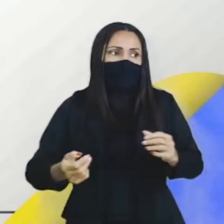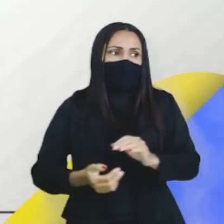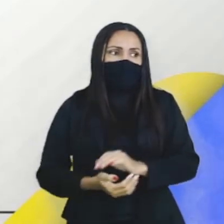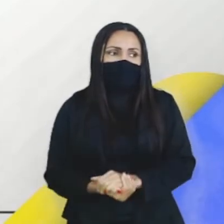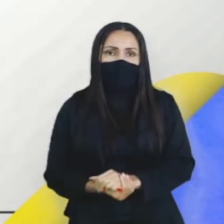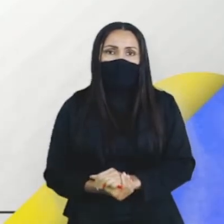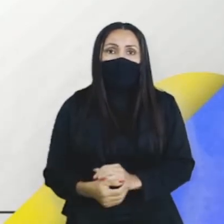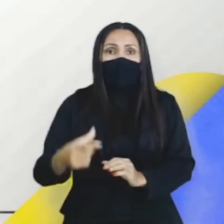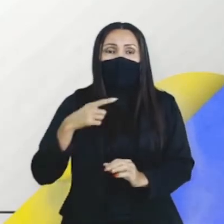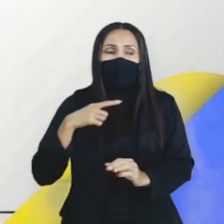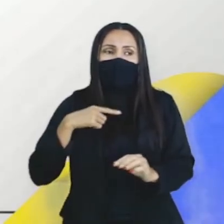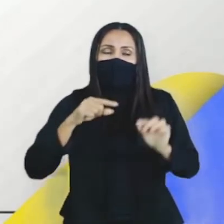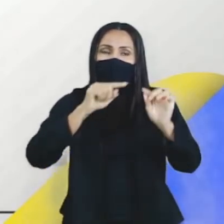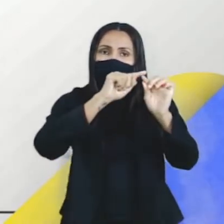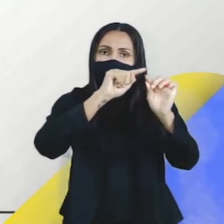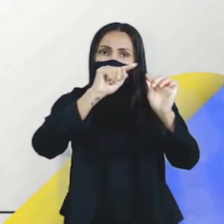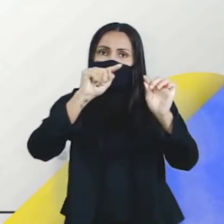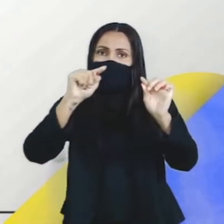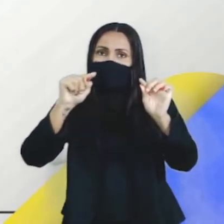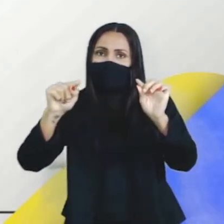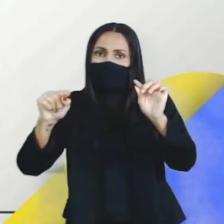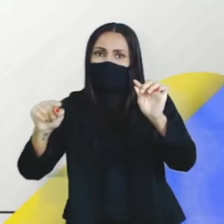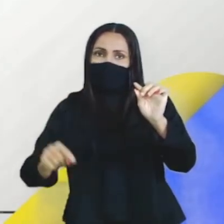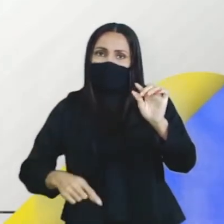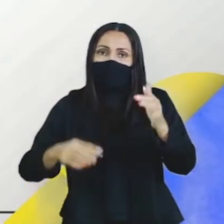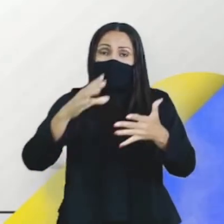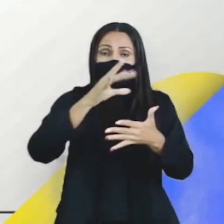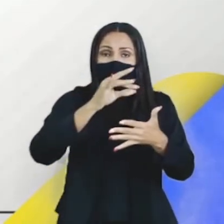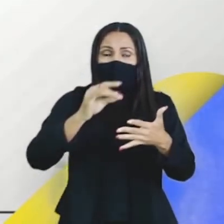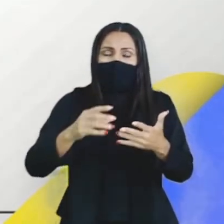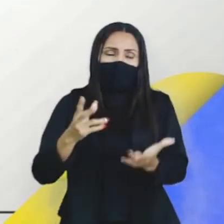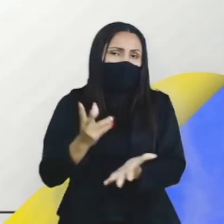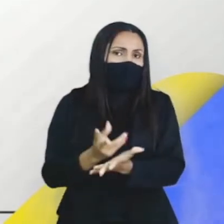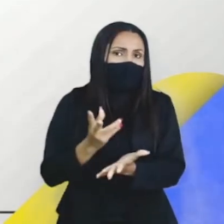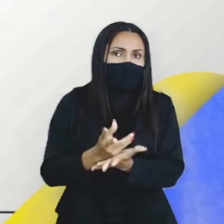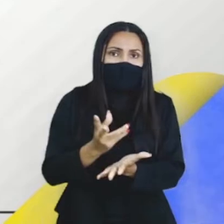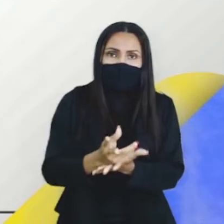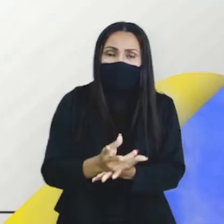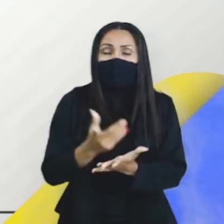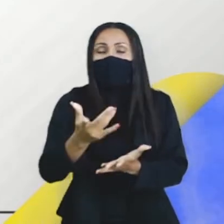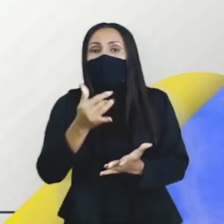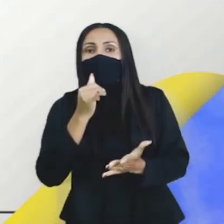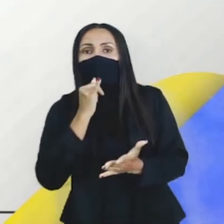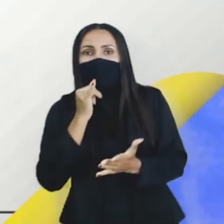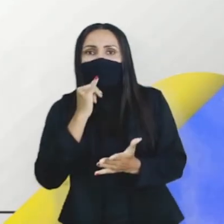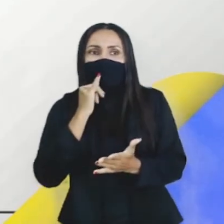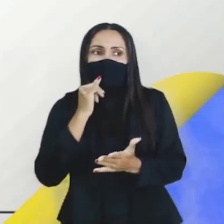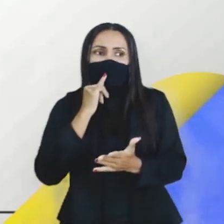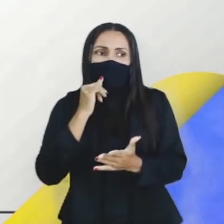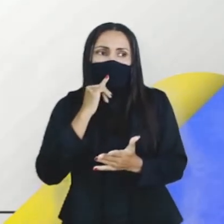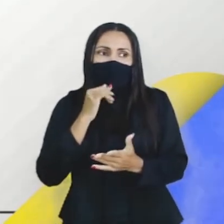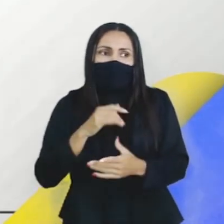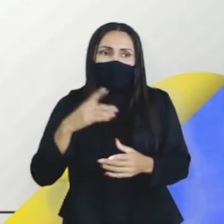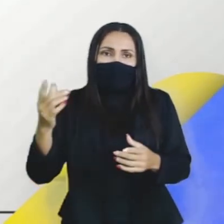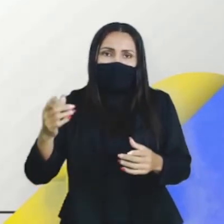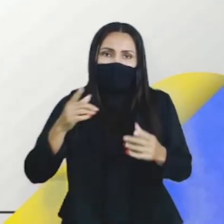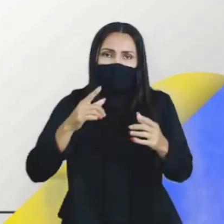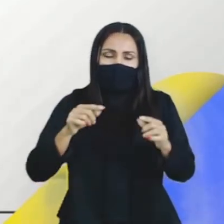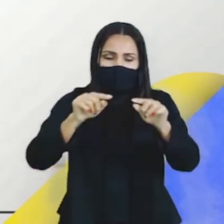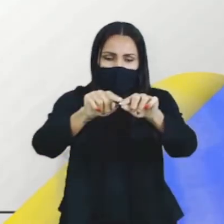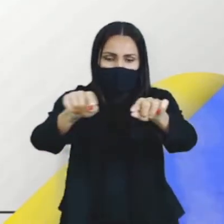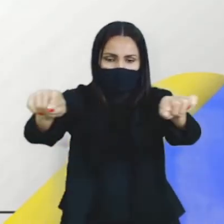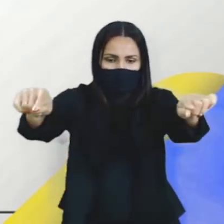a circunferência com as suas propriedades conservadas. Então, por exemplo, se você traçar as diagonais da